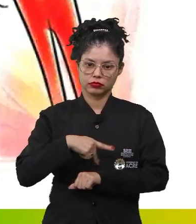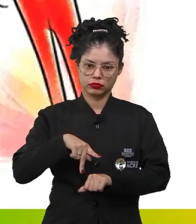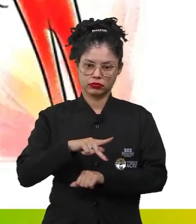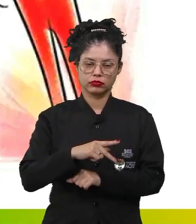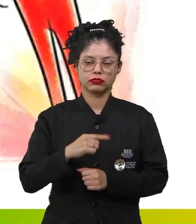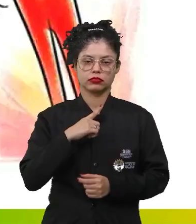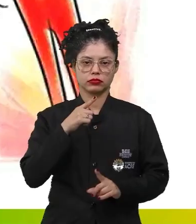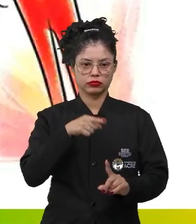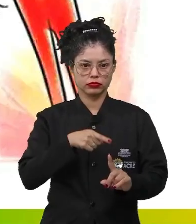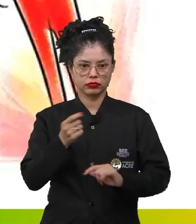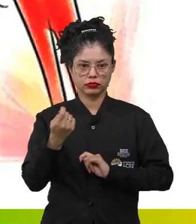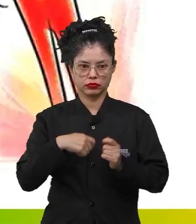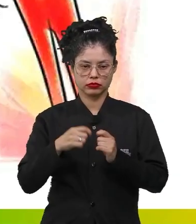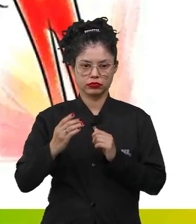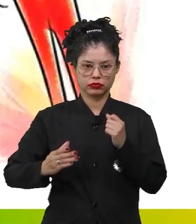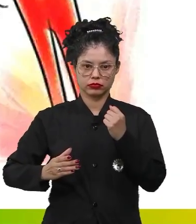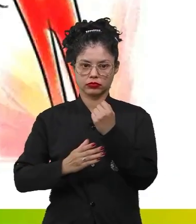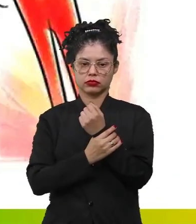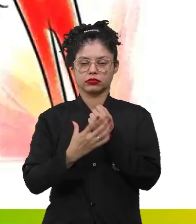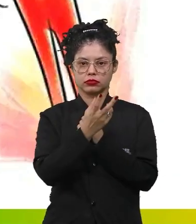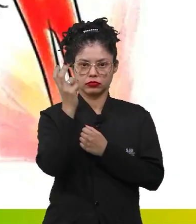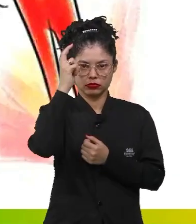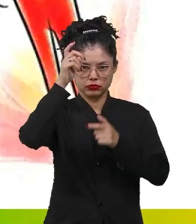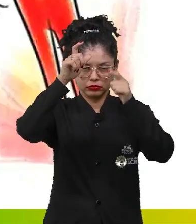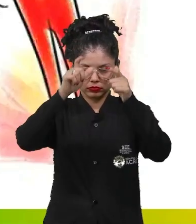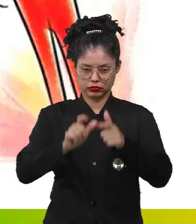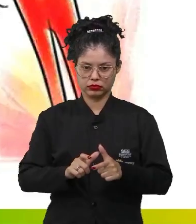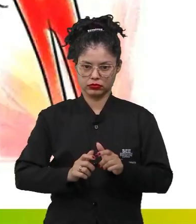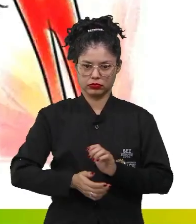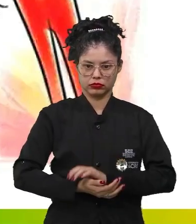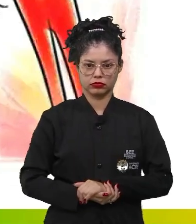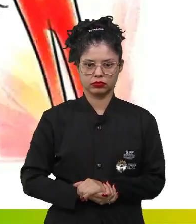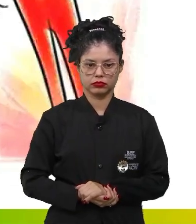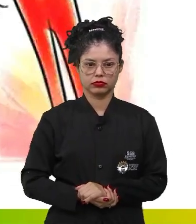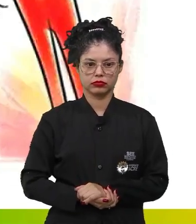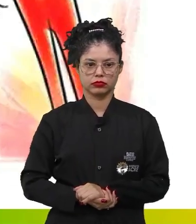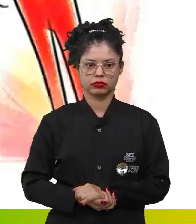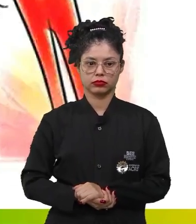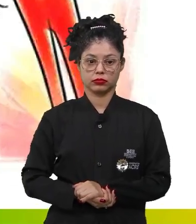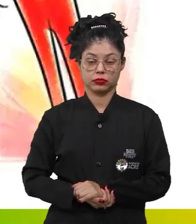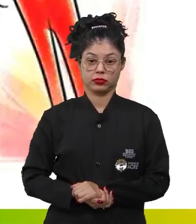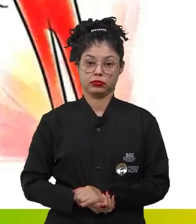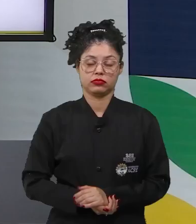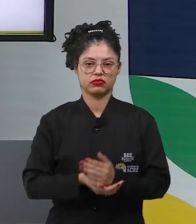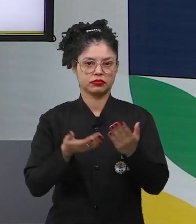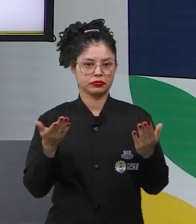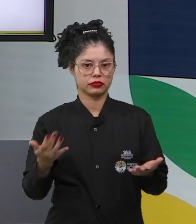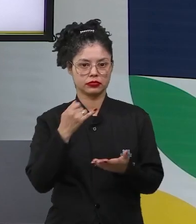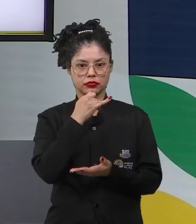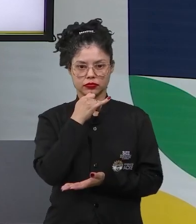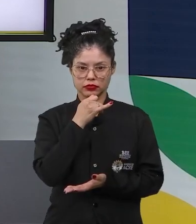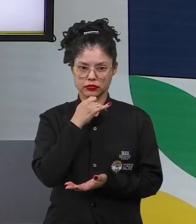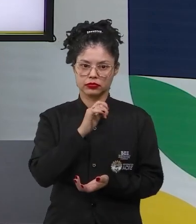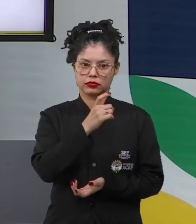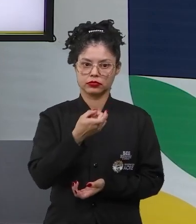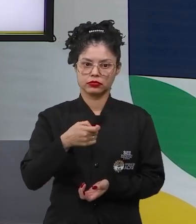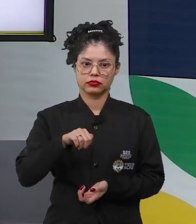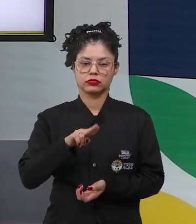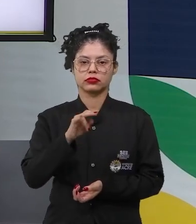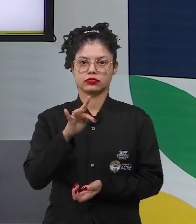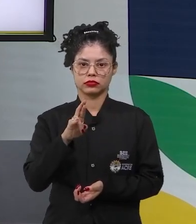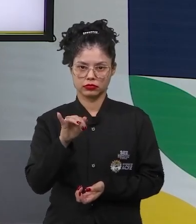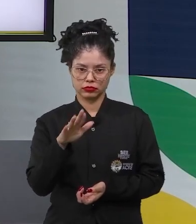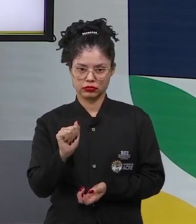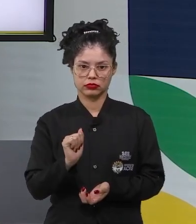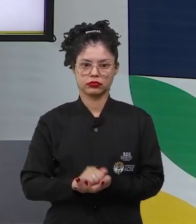uma ameaça à economia, à segurança e até mesmo à cultura local. Então, logo, exemplo de xenofobia, é quando